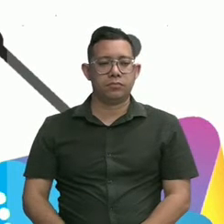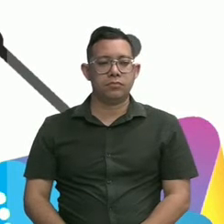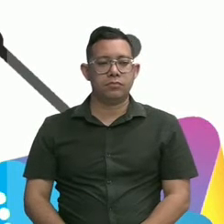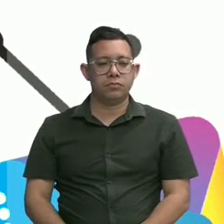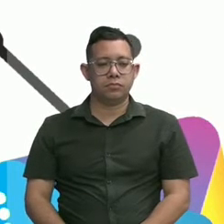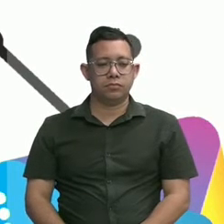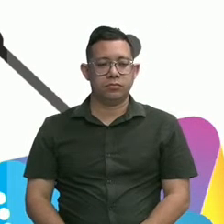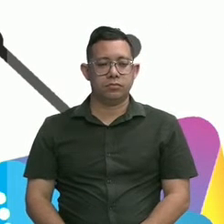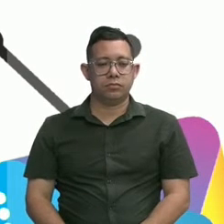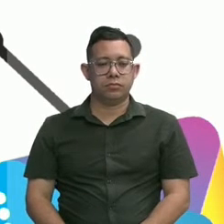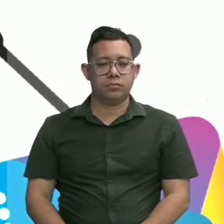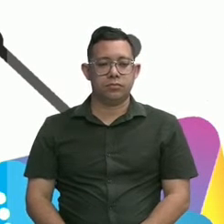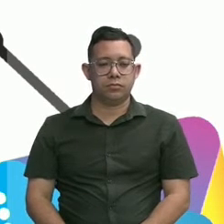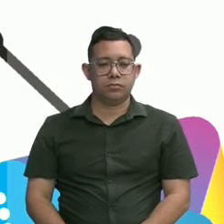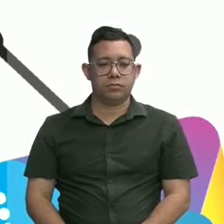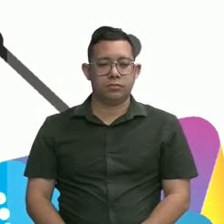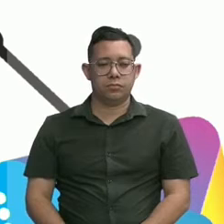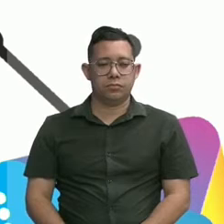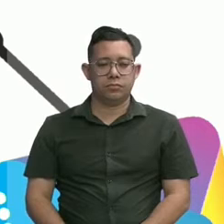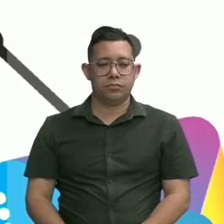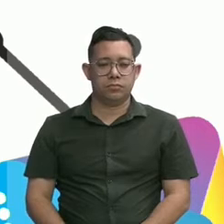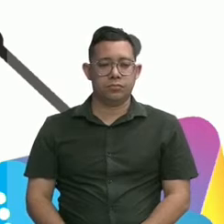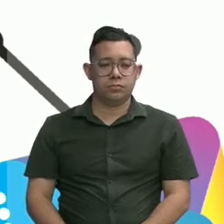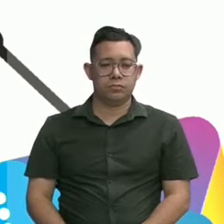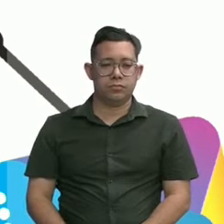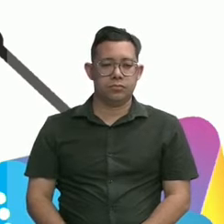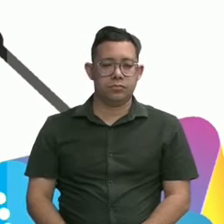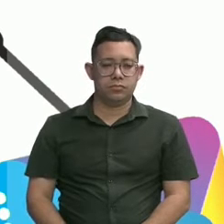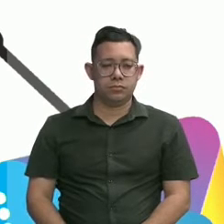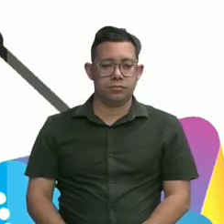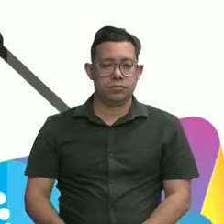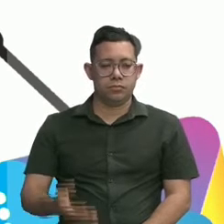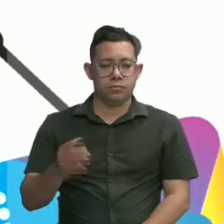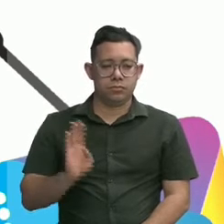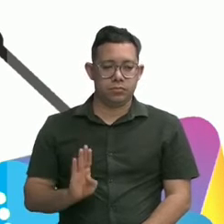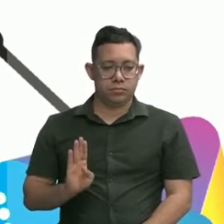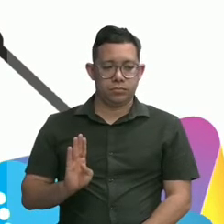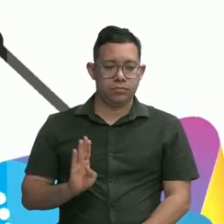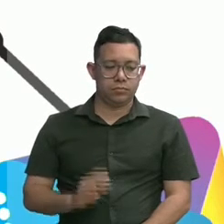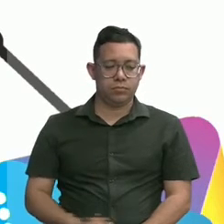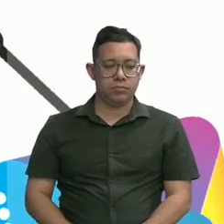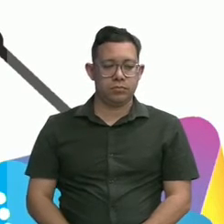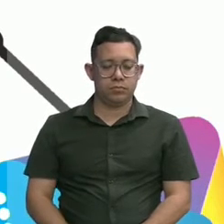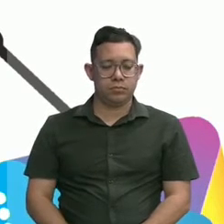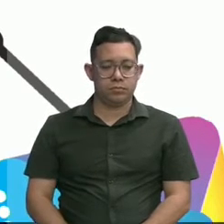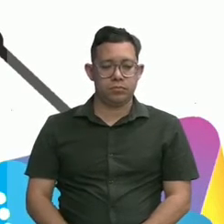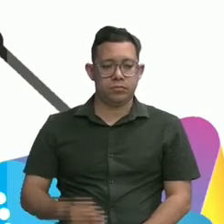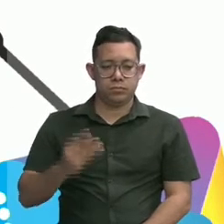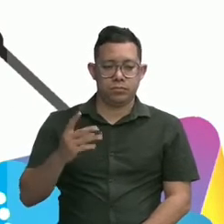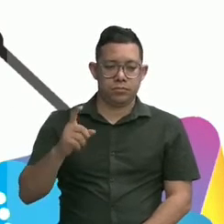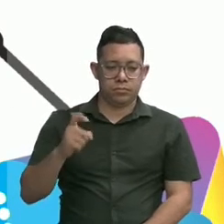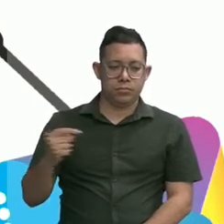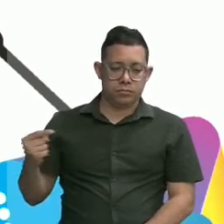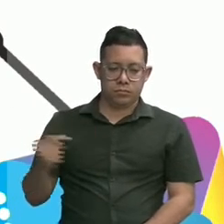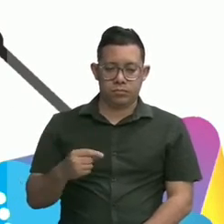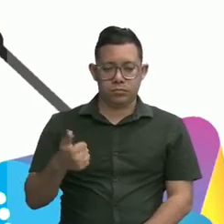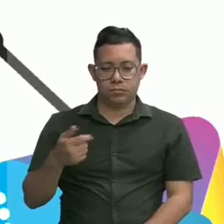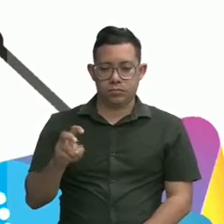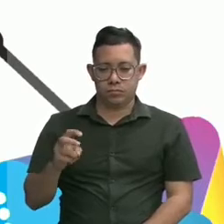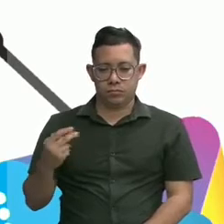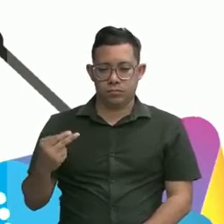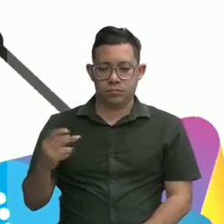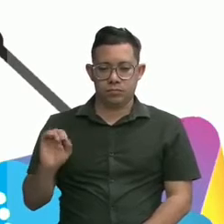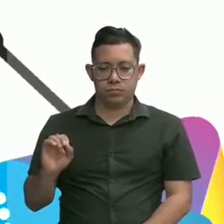vou colocar assim vai segundo grau a letra b o 3x - 15 igual a zero